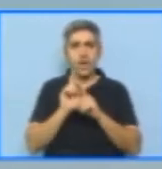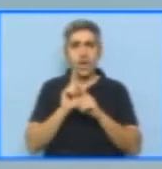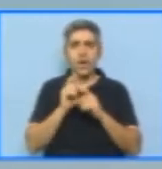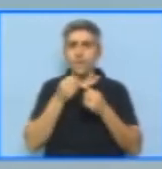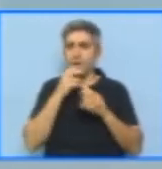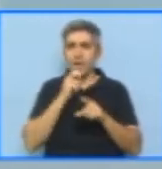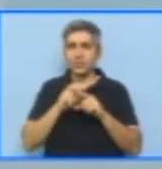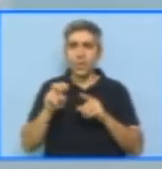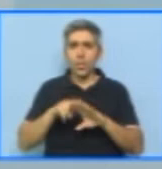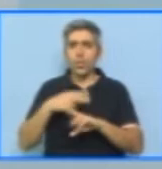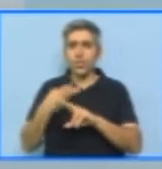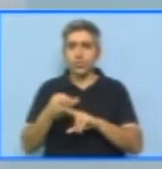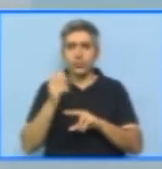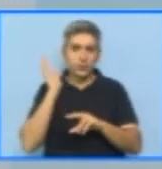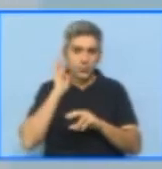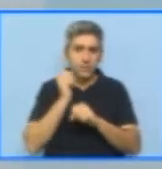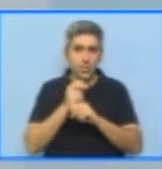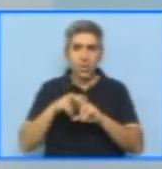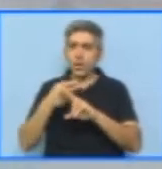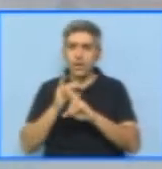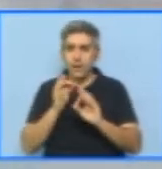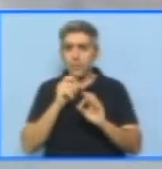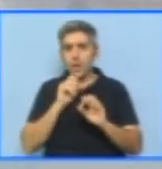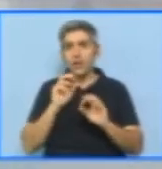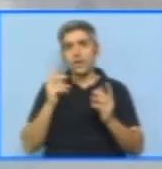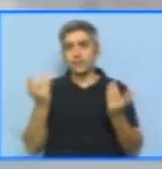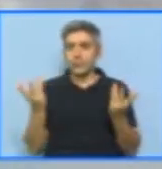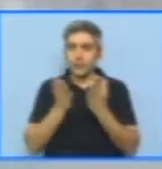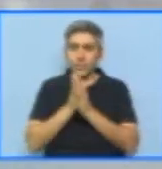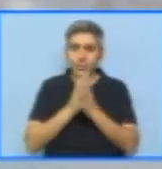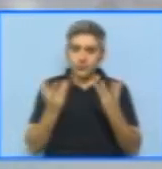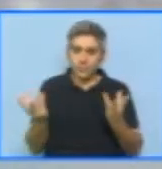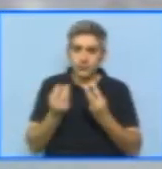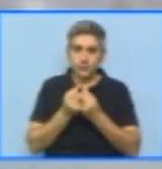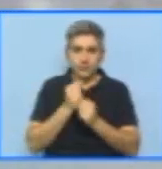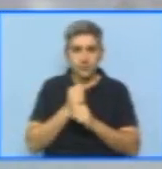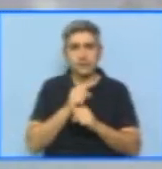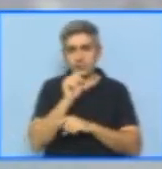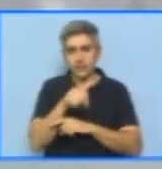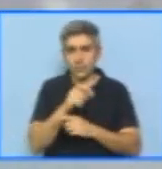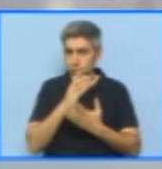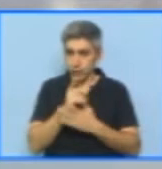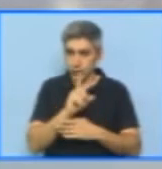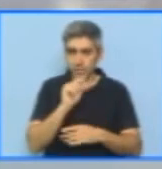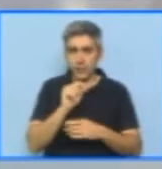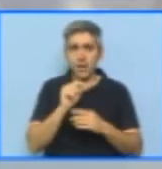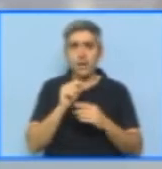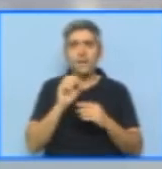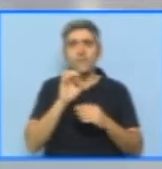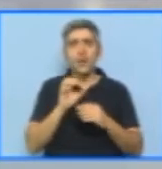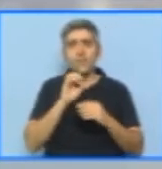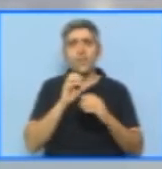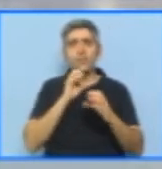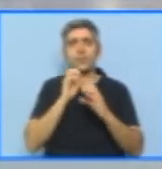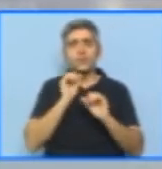perderem energias na duplicação das energias. E não só, até a afinar o tipo de comunicação que se faz.